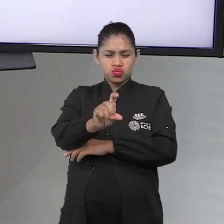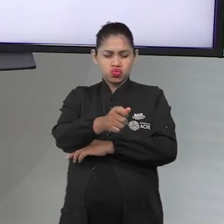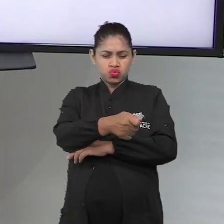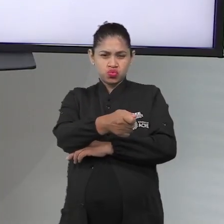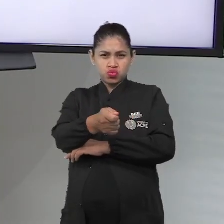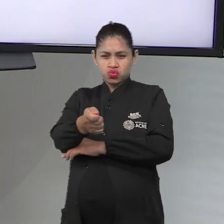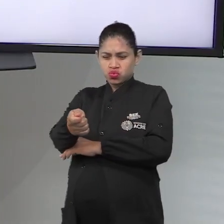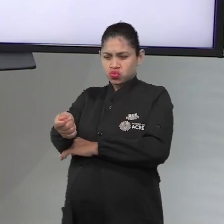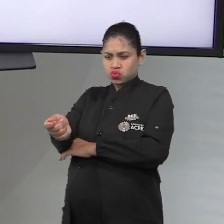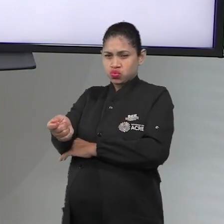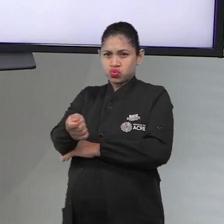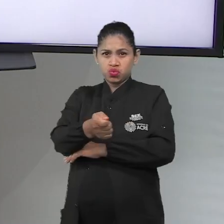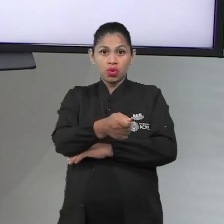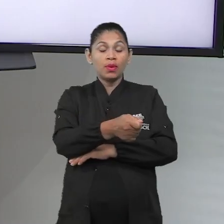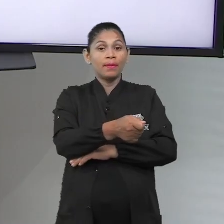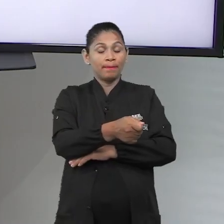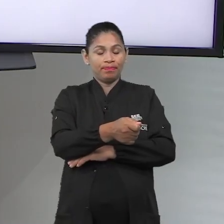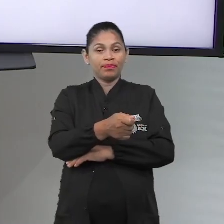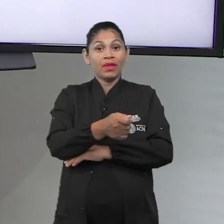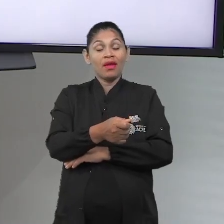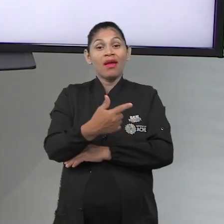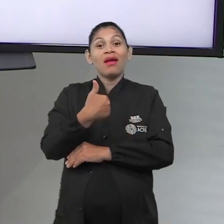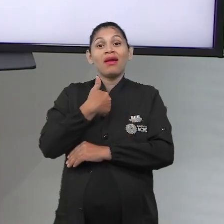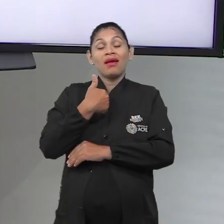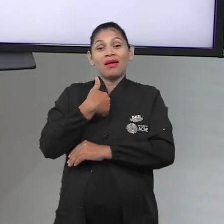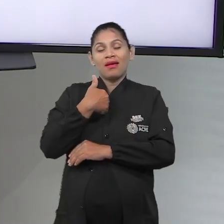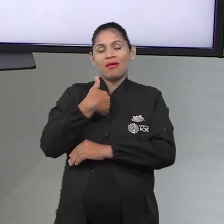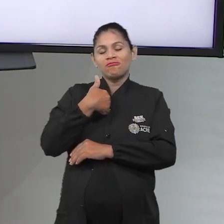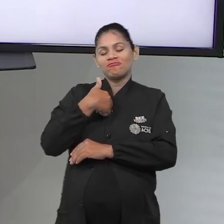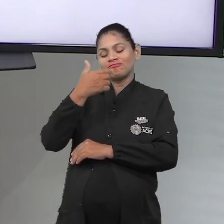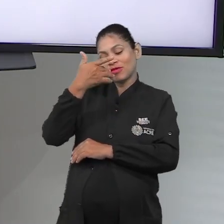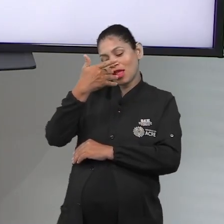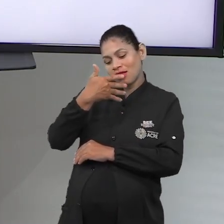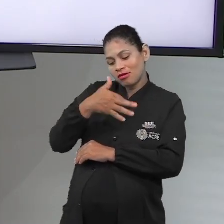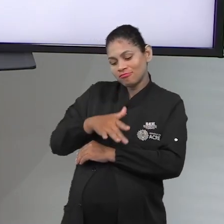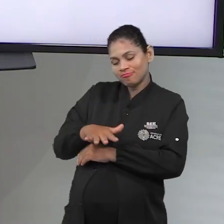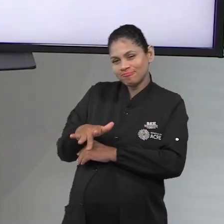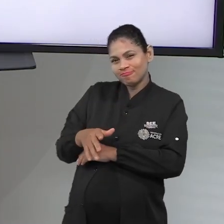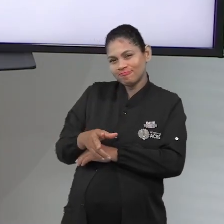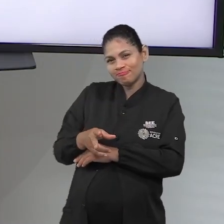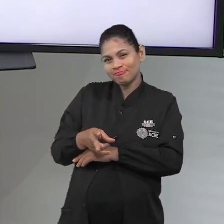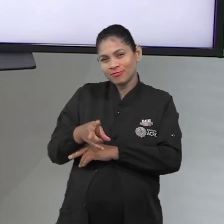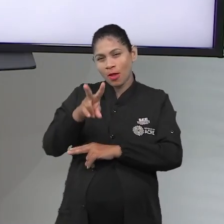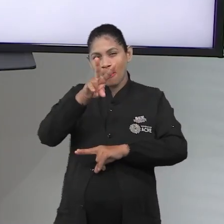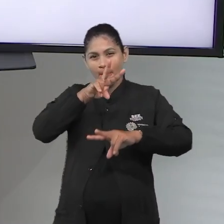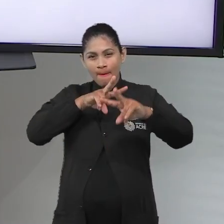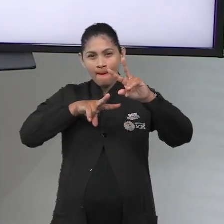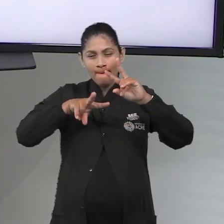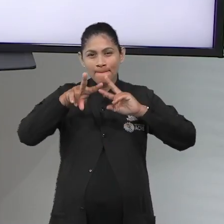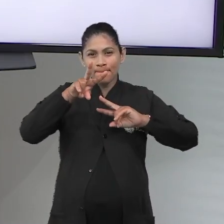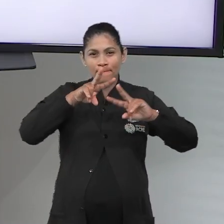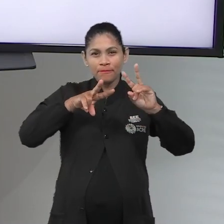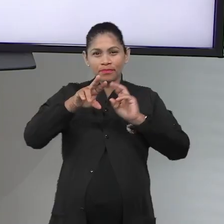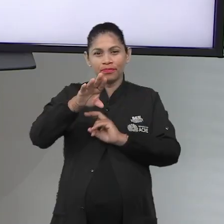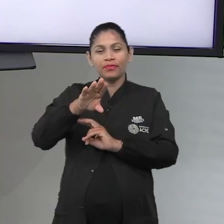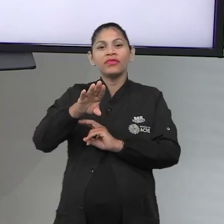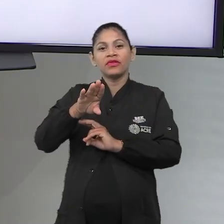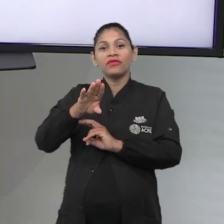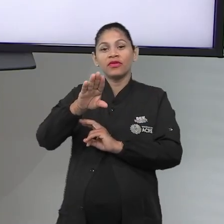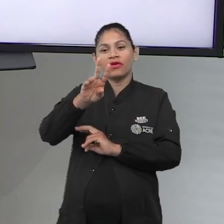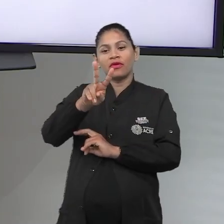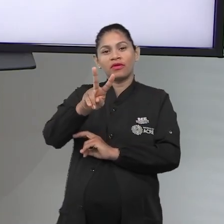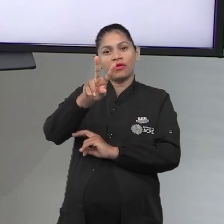via uma grande quantidade de pirilampo quando a noite estava para chegar, clareando a natureza. Nós chamamos